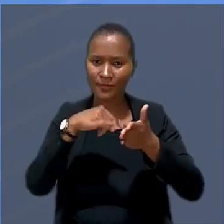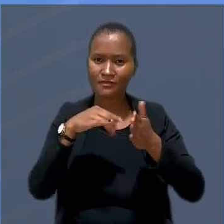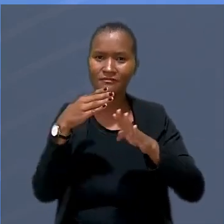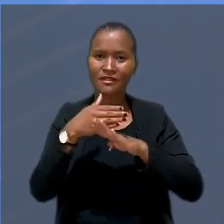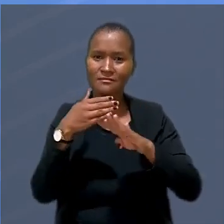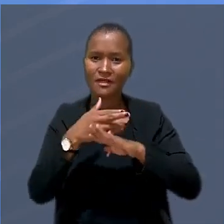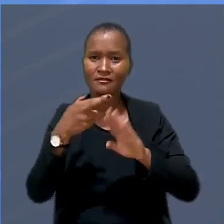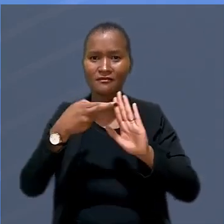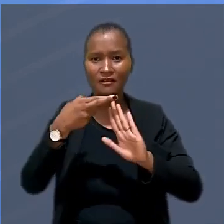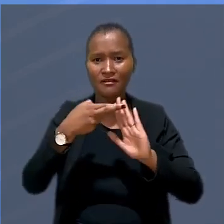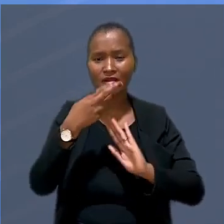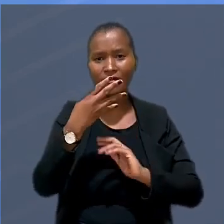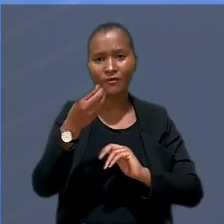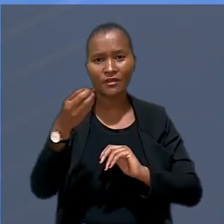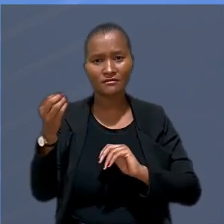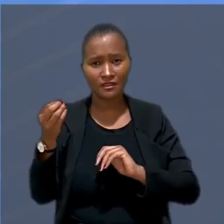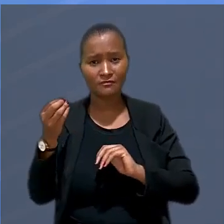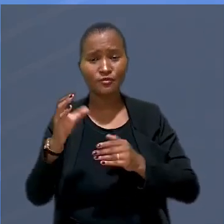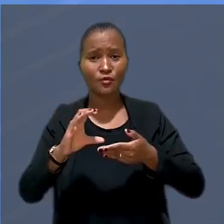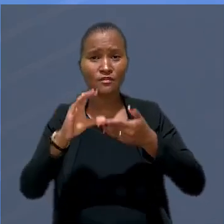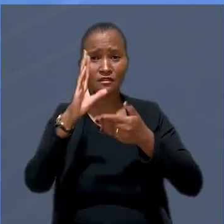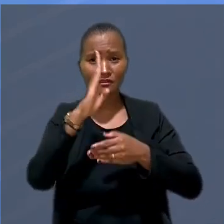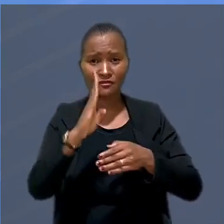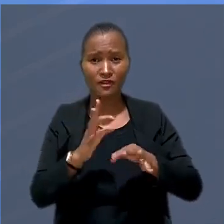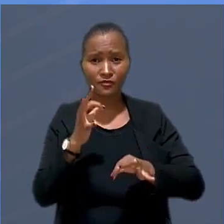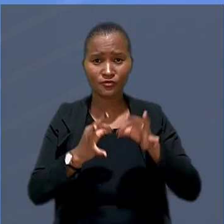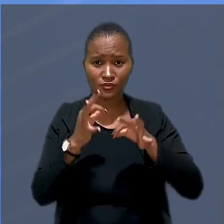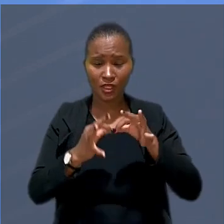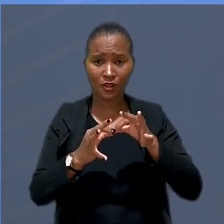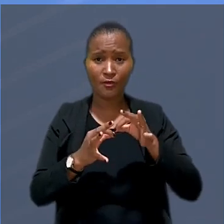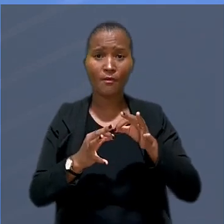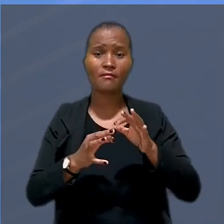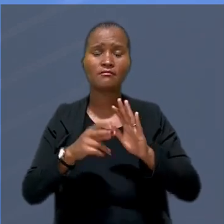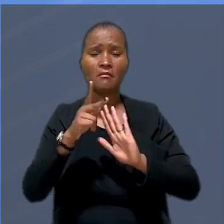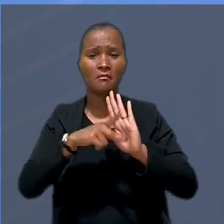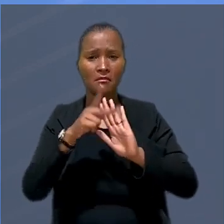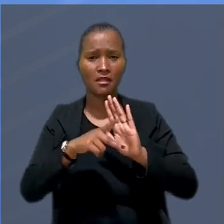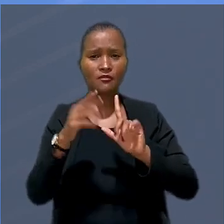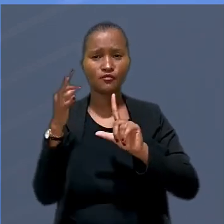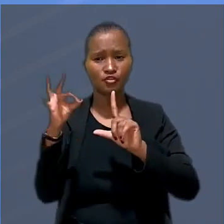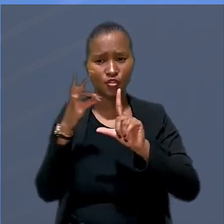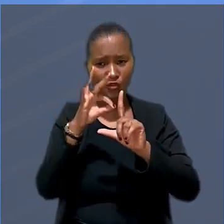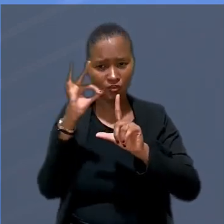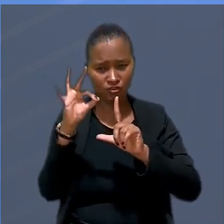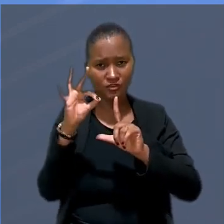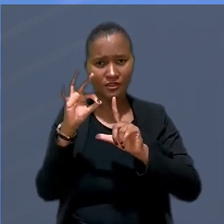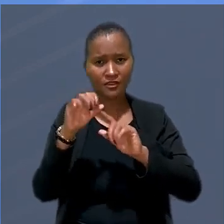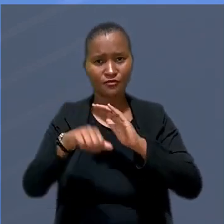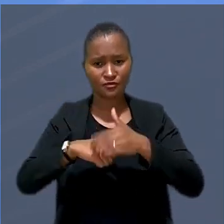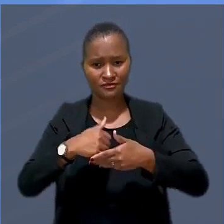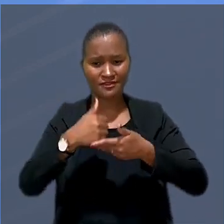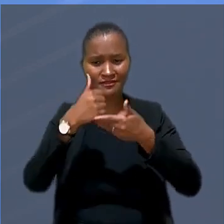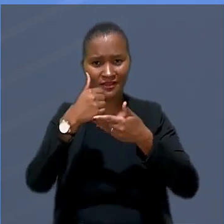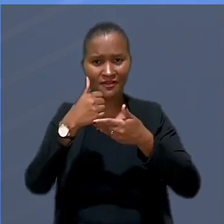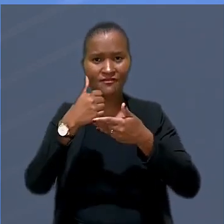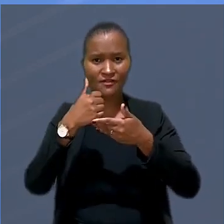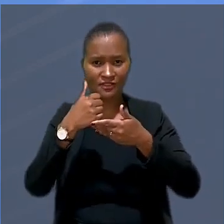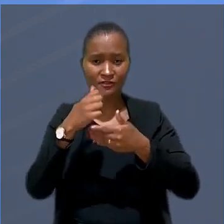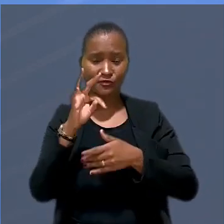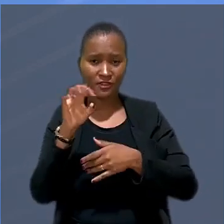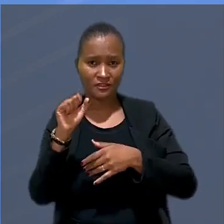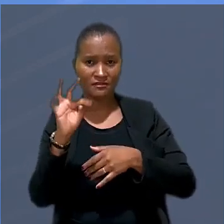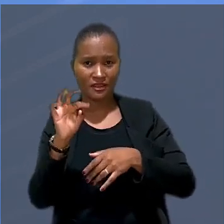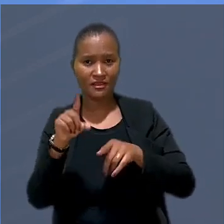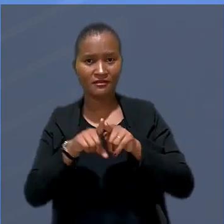parte da Resolução 400 do Conselho Nacional de Justiça. O Plano de Logística Sustentável do TST e do Conselho Superior da Justiça do